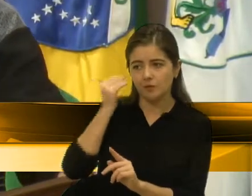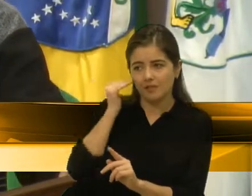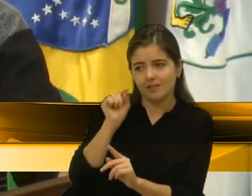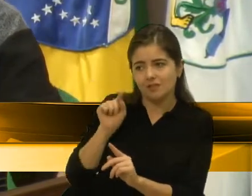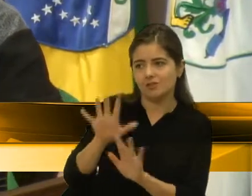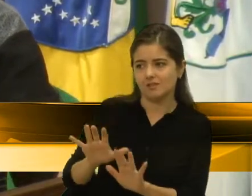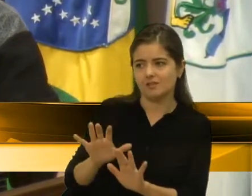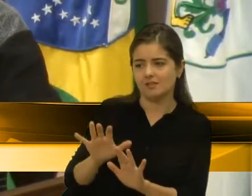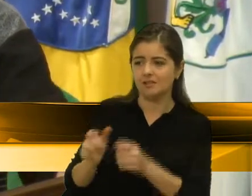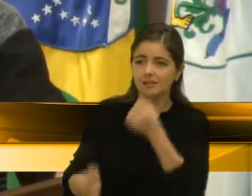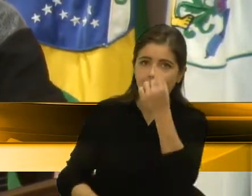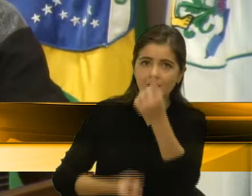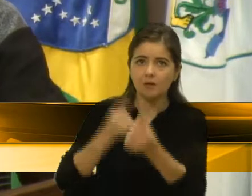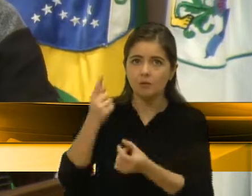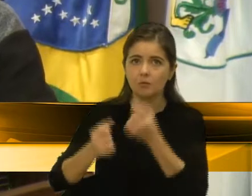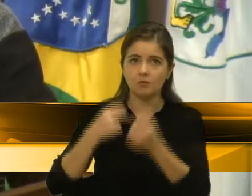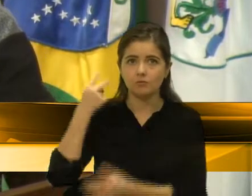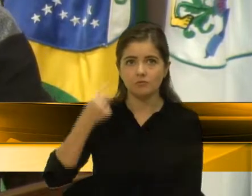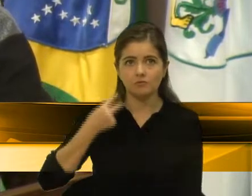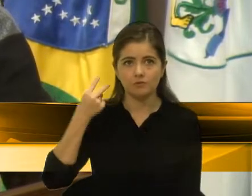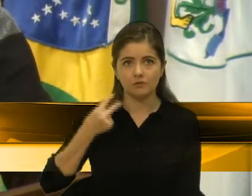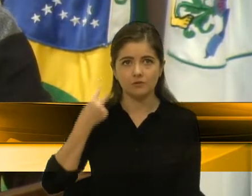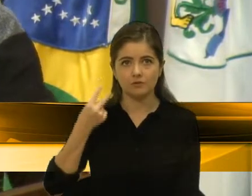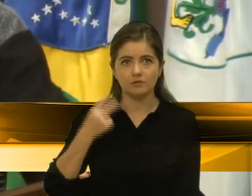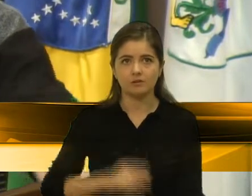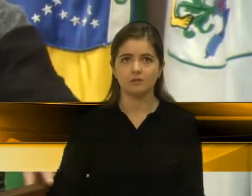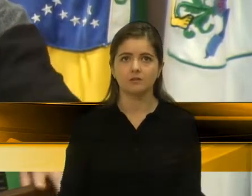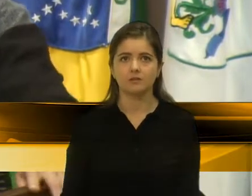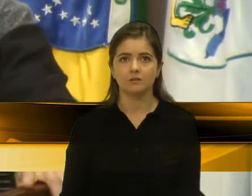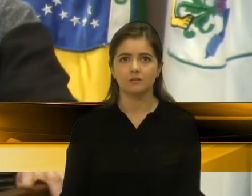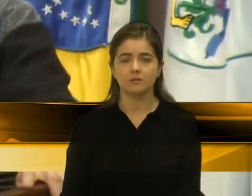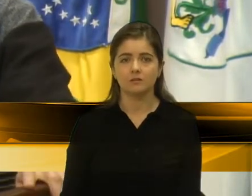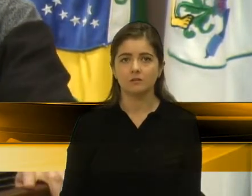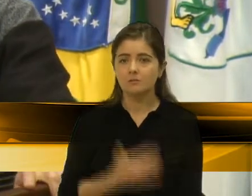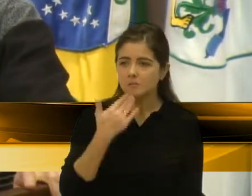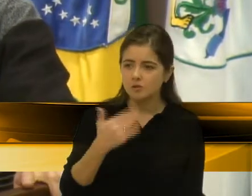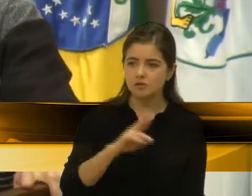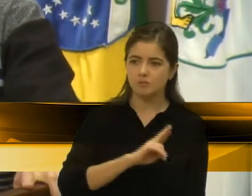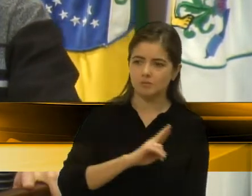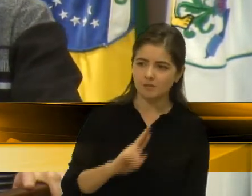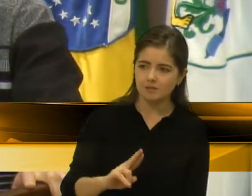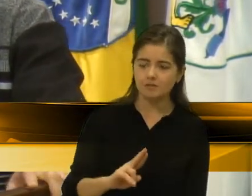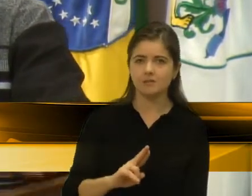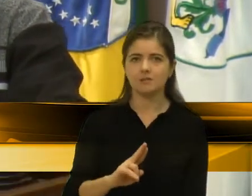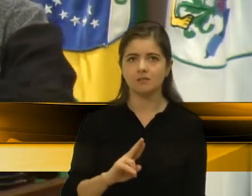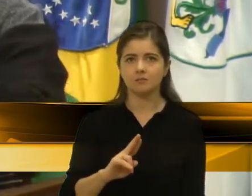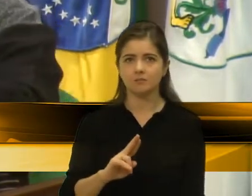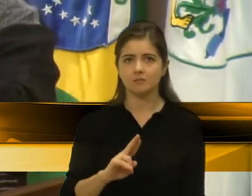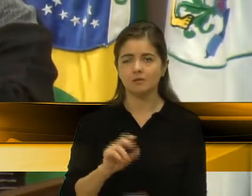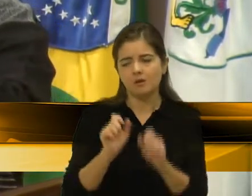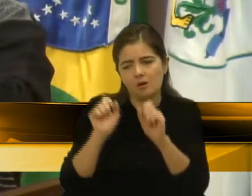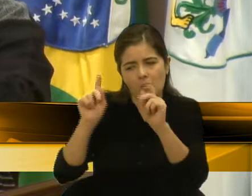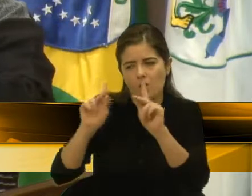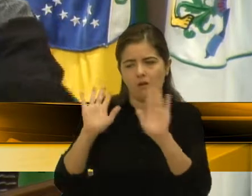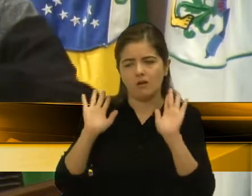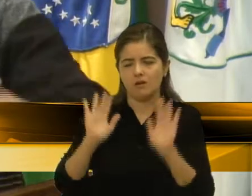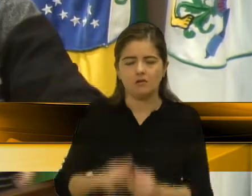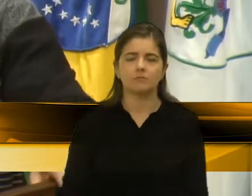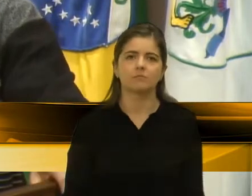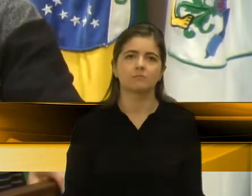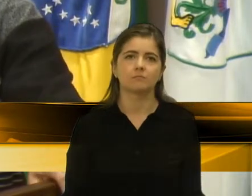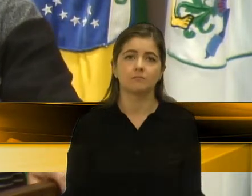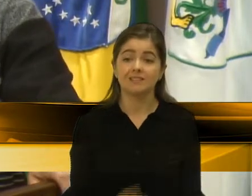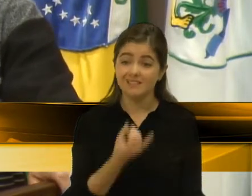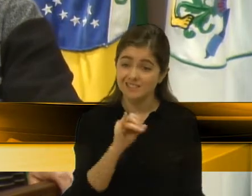né? Que alguns vereadores pedem representação. Esse negócio de pedir representação ficou no ar, né? Ficou no ar. Mas tudo bem.